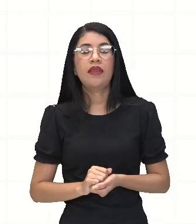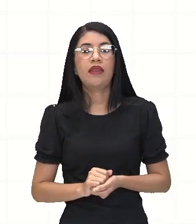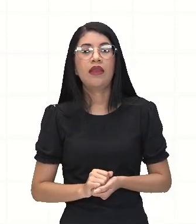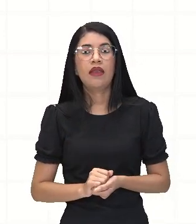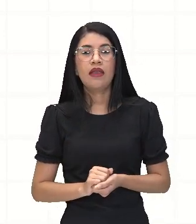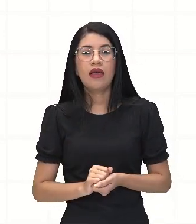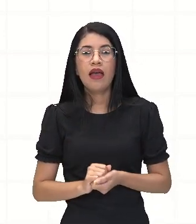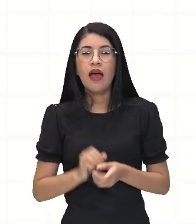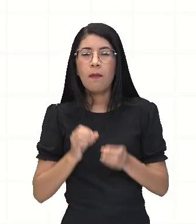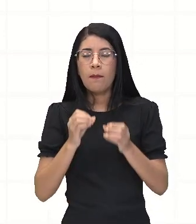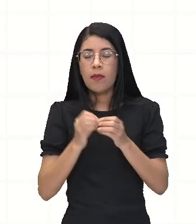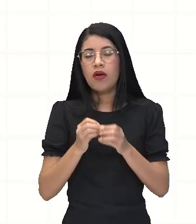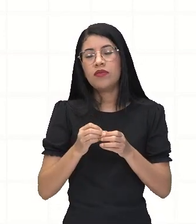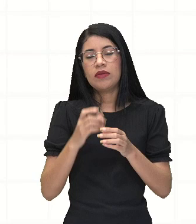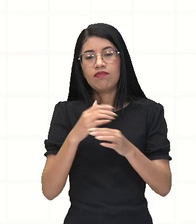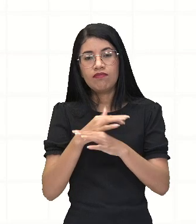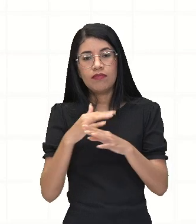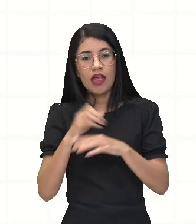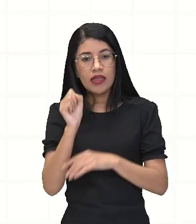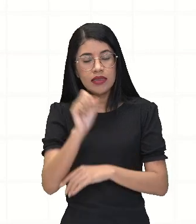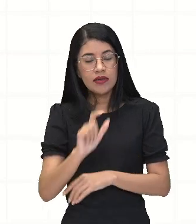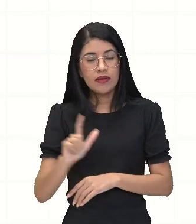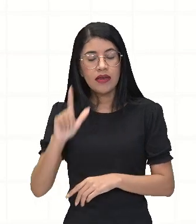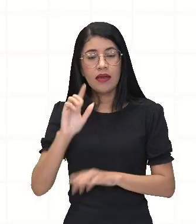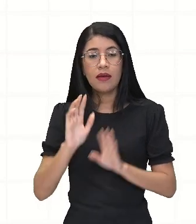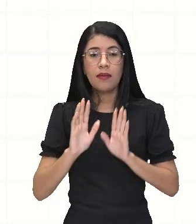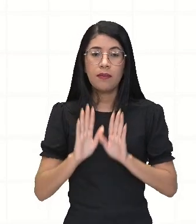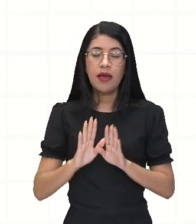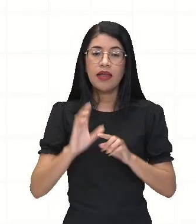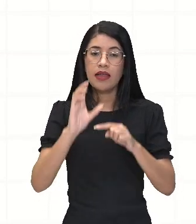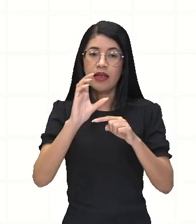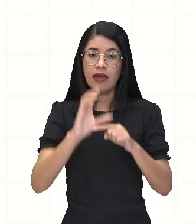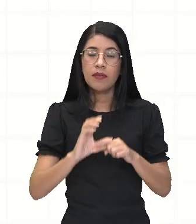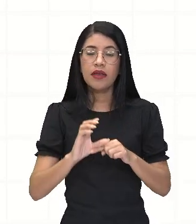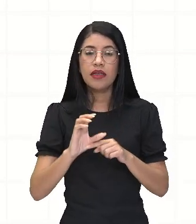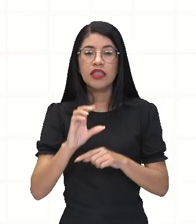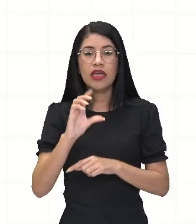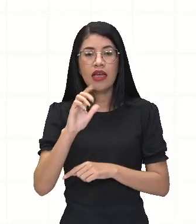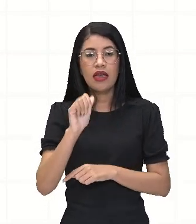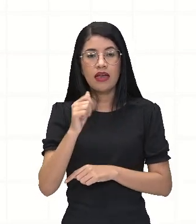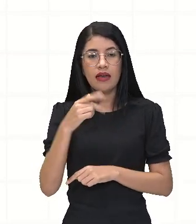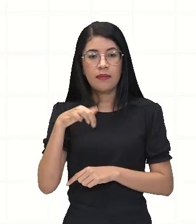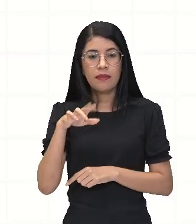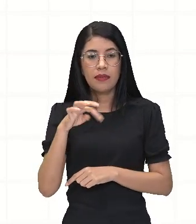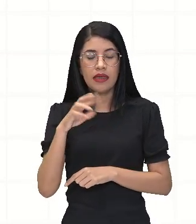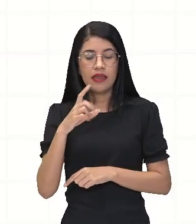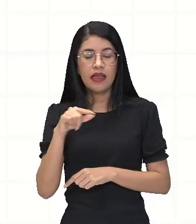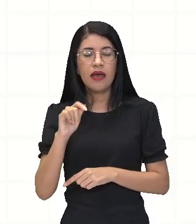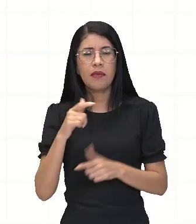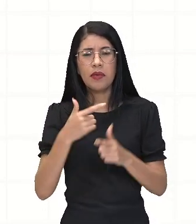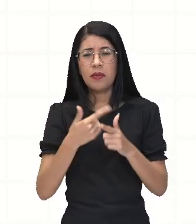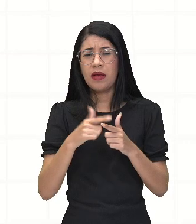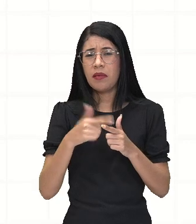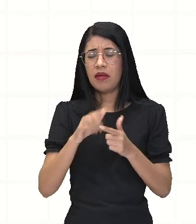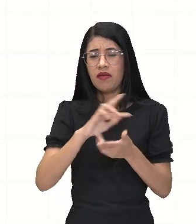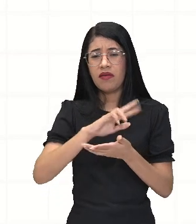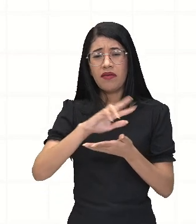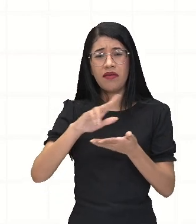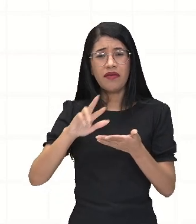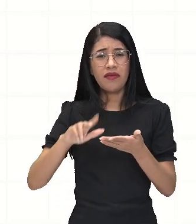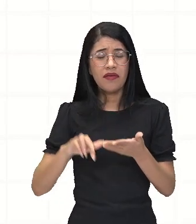São Luís. No entanto, a capitania de Cametá também vai ser uma constante fonte de problemas. Quais são os problemas? Quais são